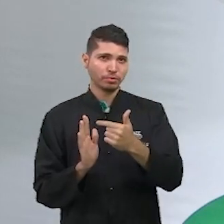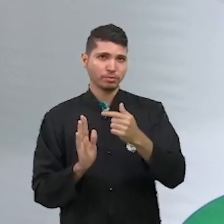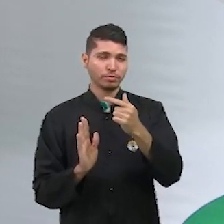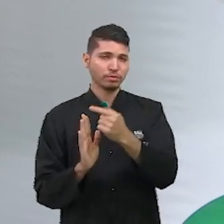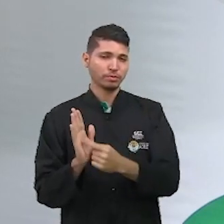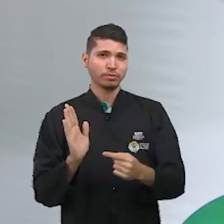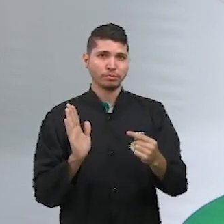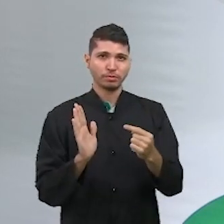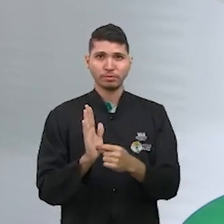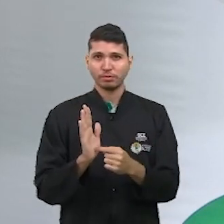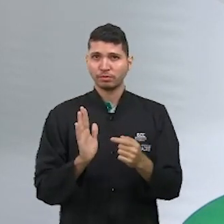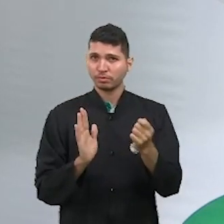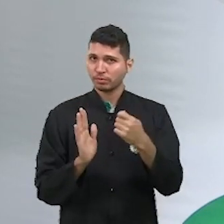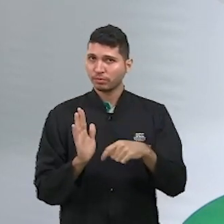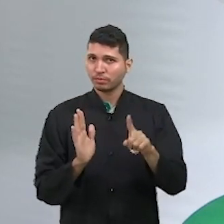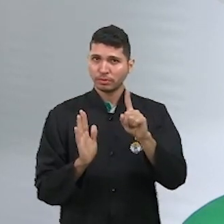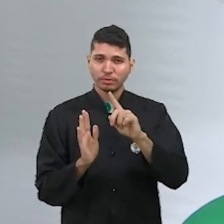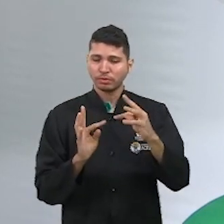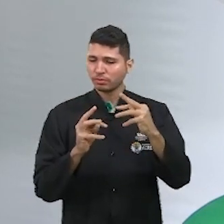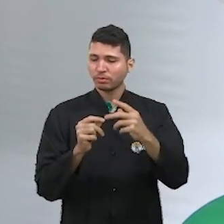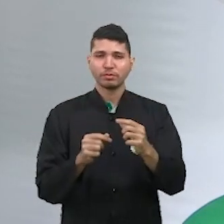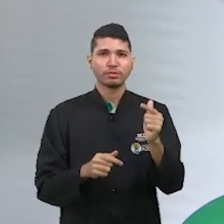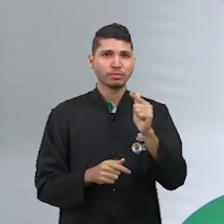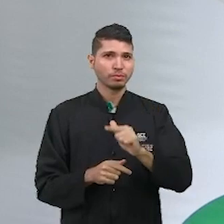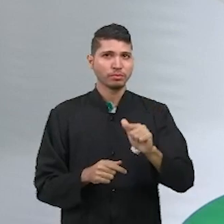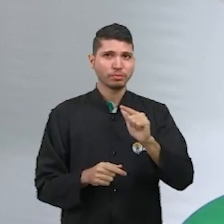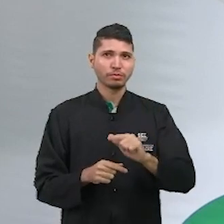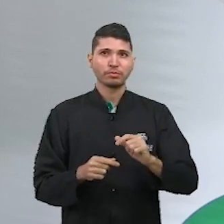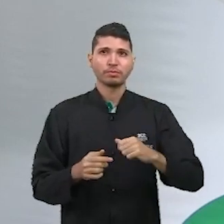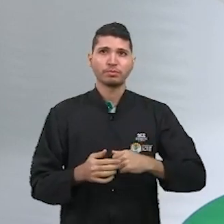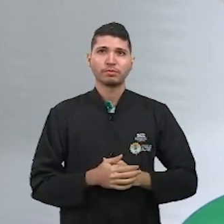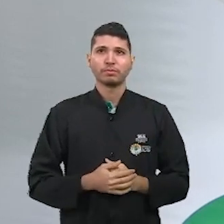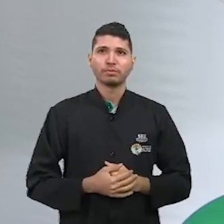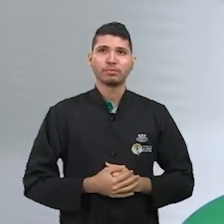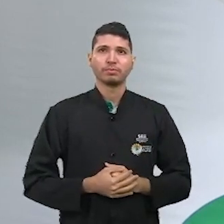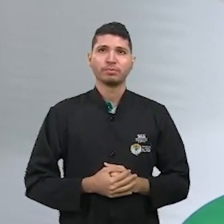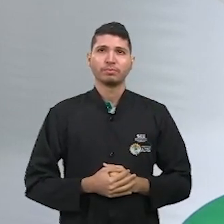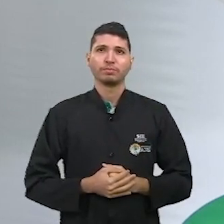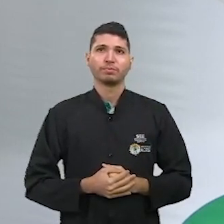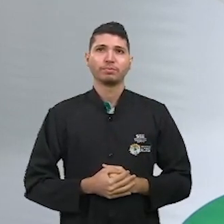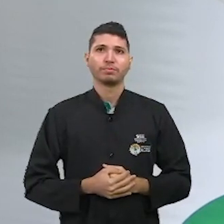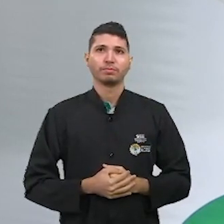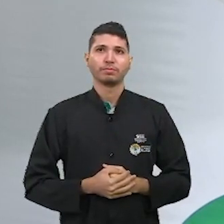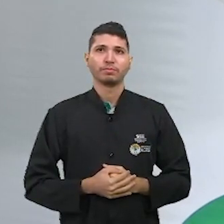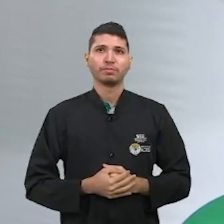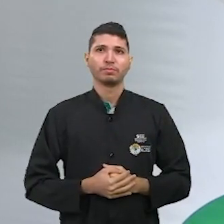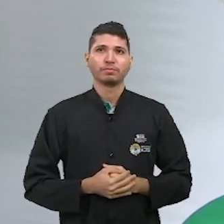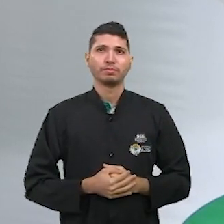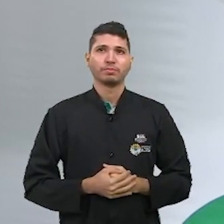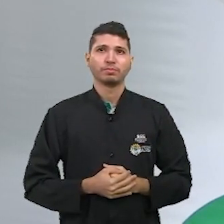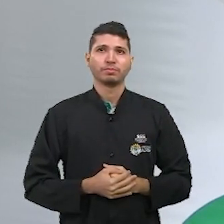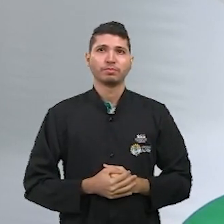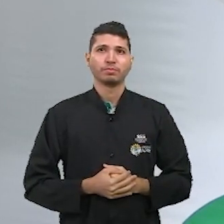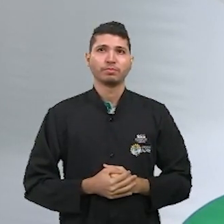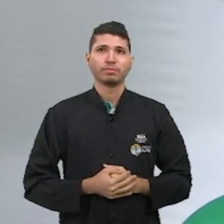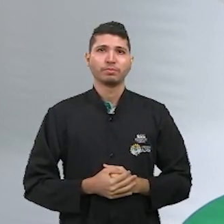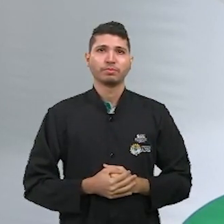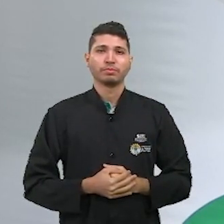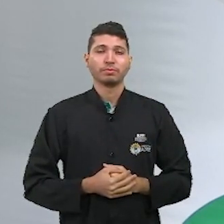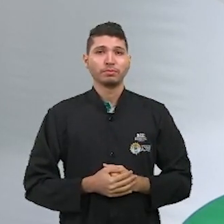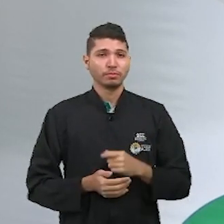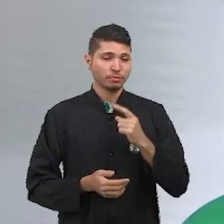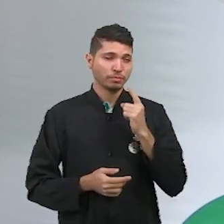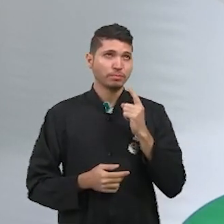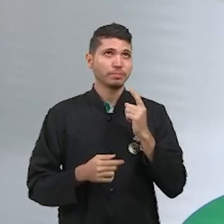estejam repetidos, né? Porque senão você vai ter igual a 1. Essa forma, às vezes... Uma coisa que precisa ficar claro